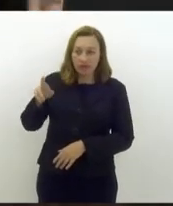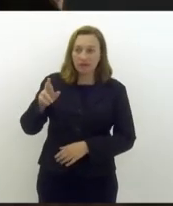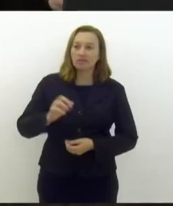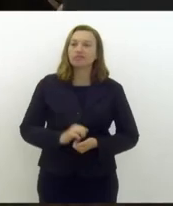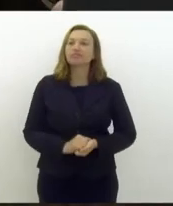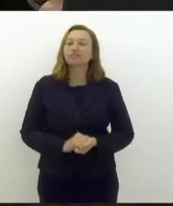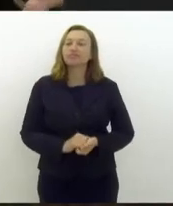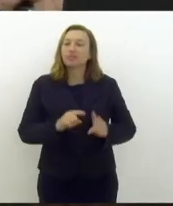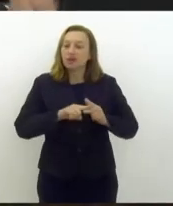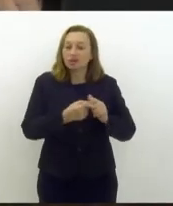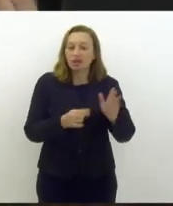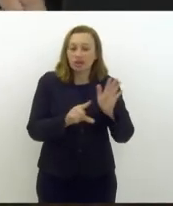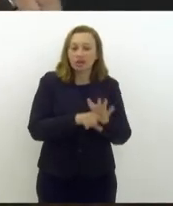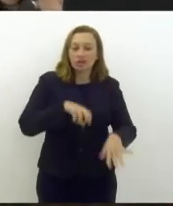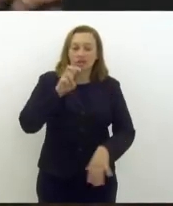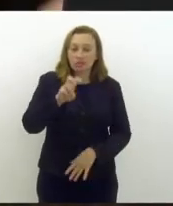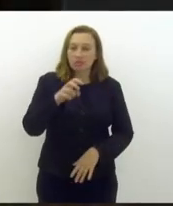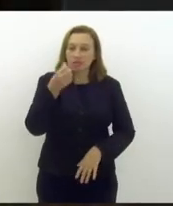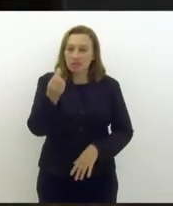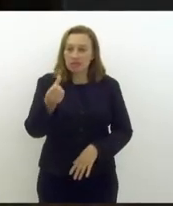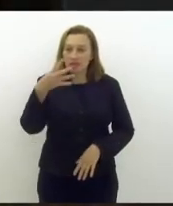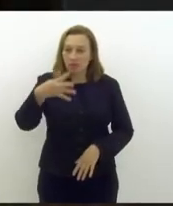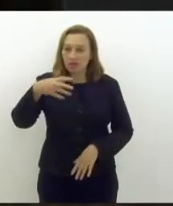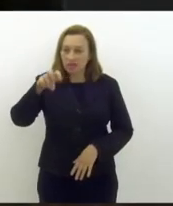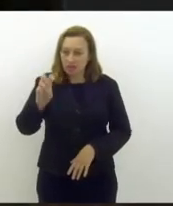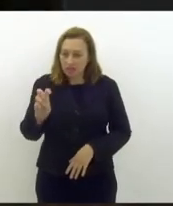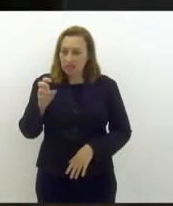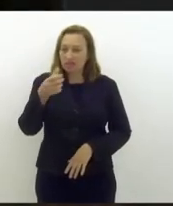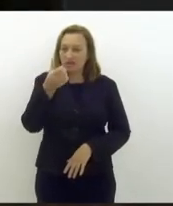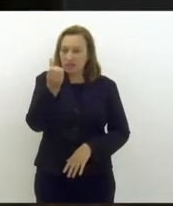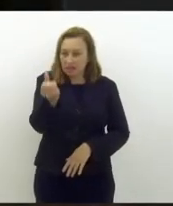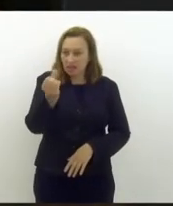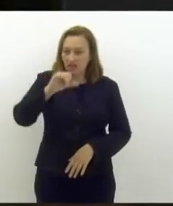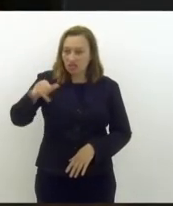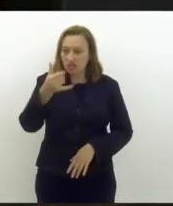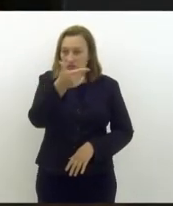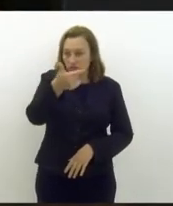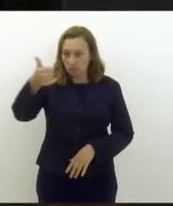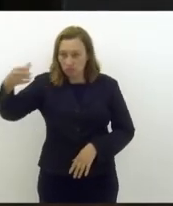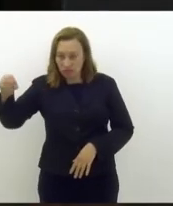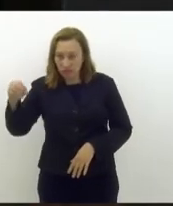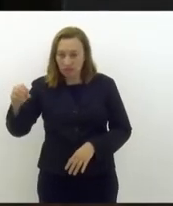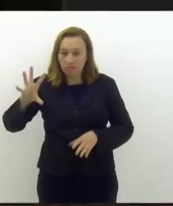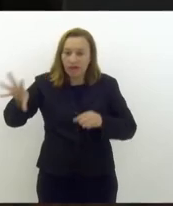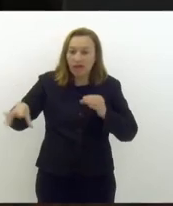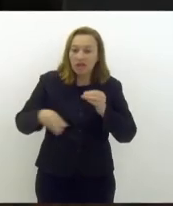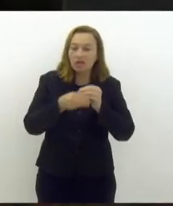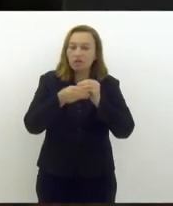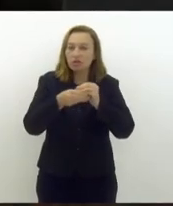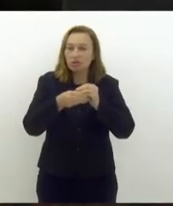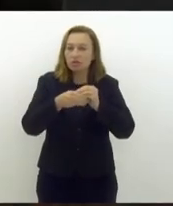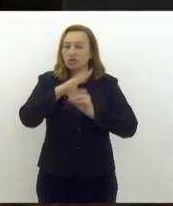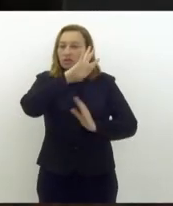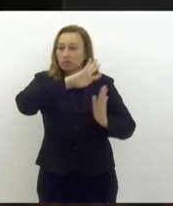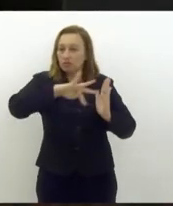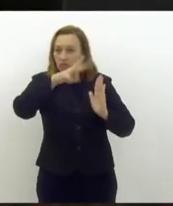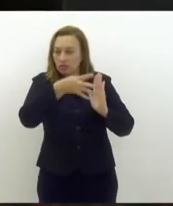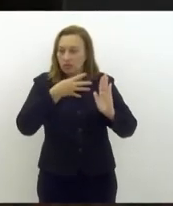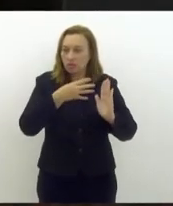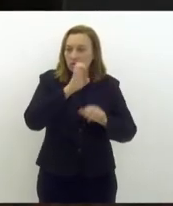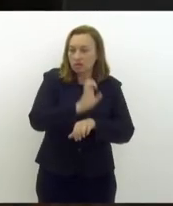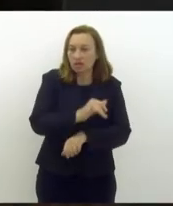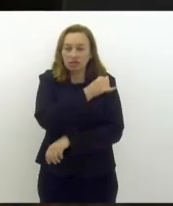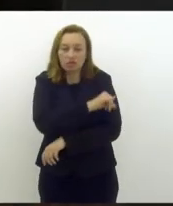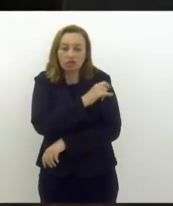que altera a lei número 5645 6 de janeiro 2010 para incluir no calendário Oficial do Estado do Rio de Janeiro